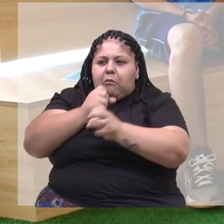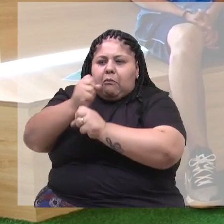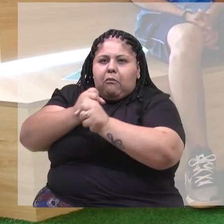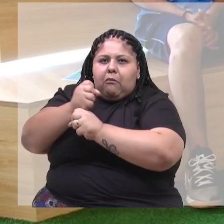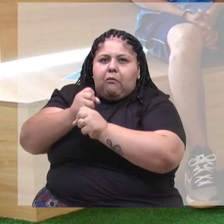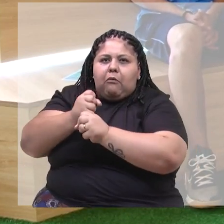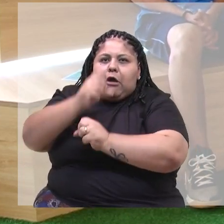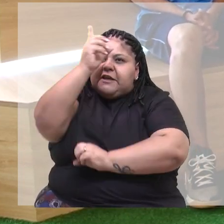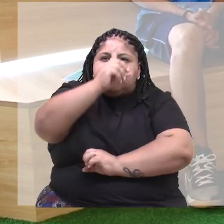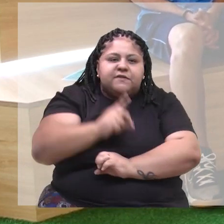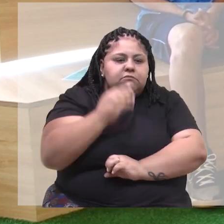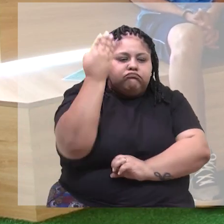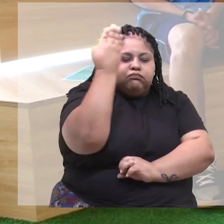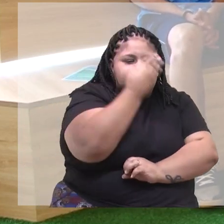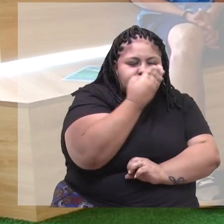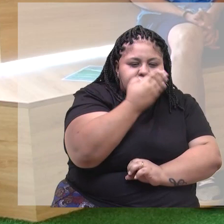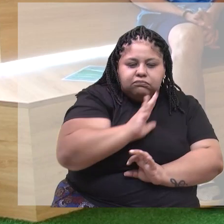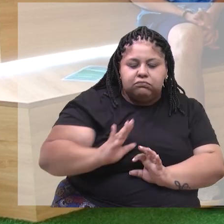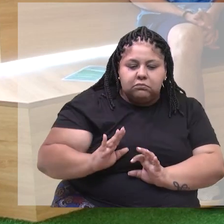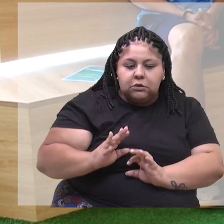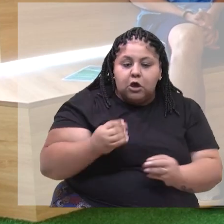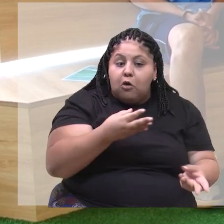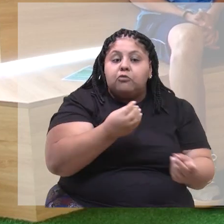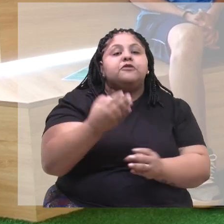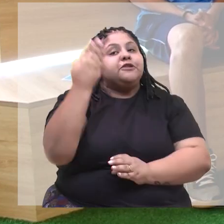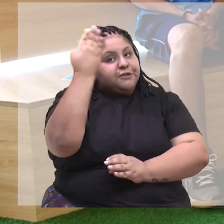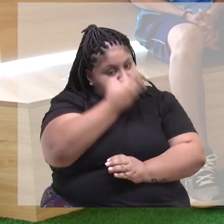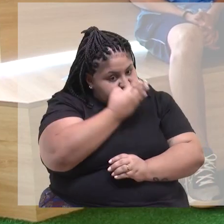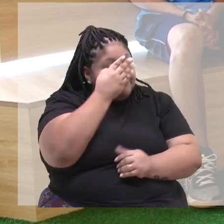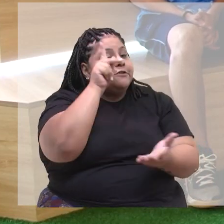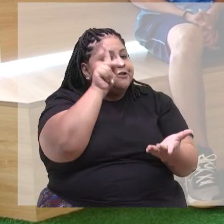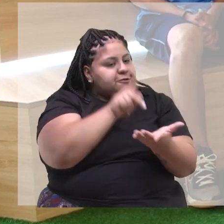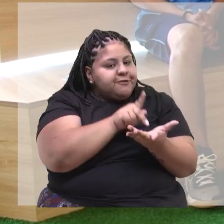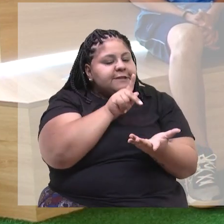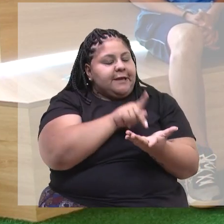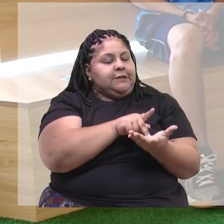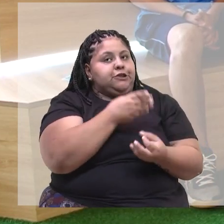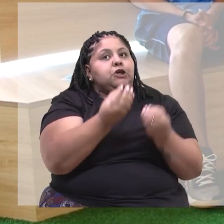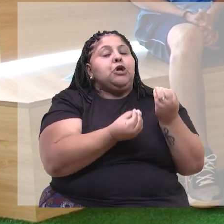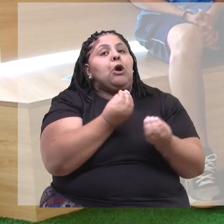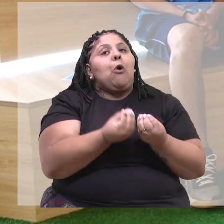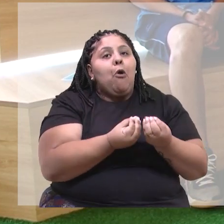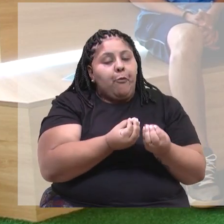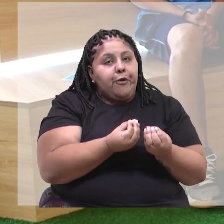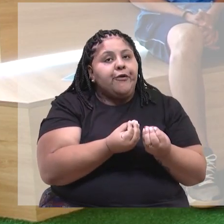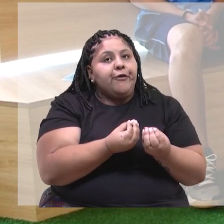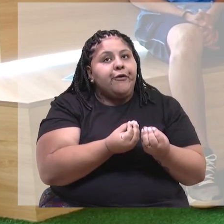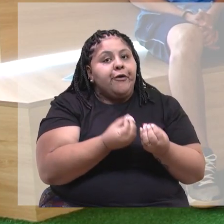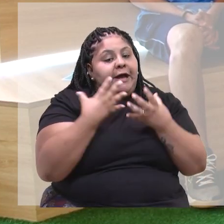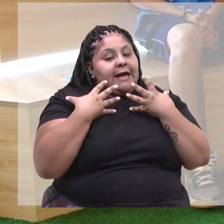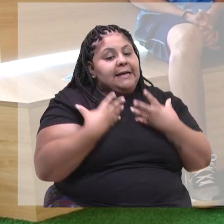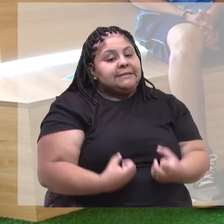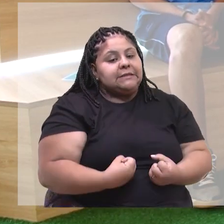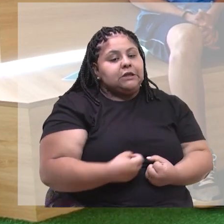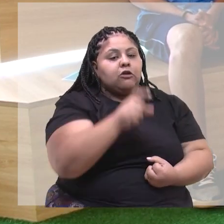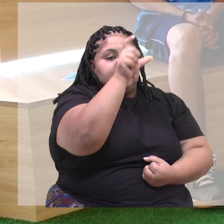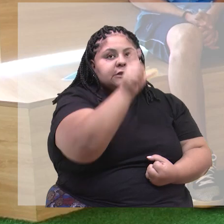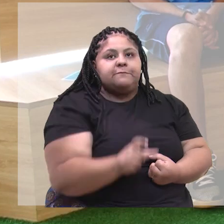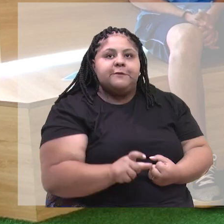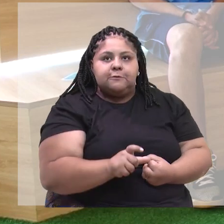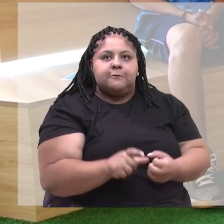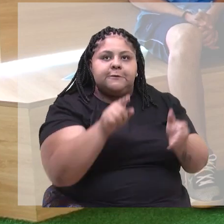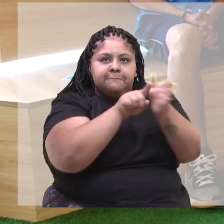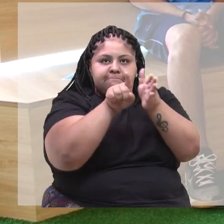mas as deficiências invisíveis acabam sendo, muitas vezes, invisíveis de verdade, assim. Como que foi a aceitação das